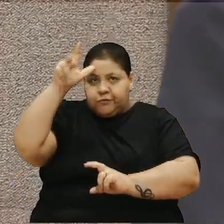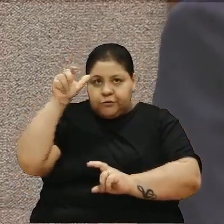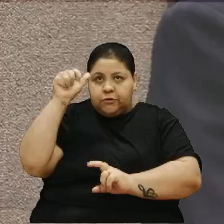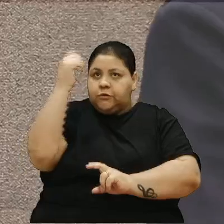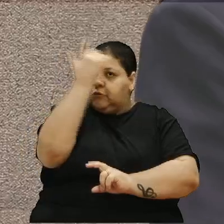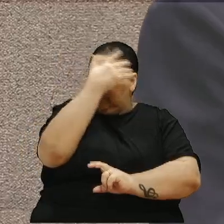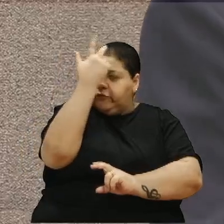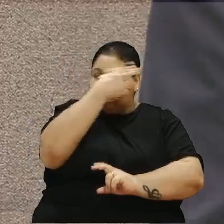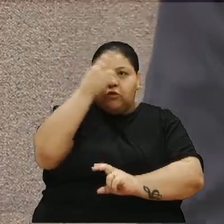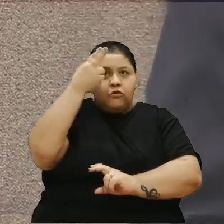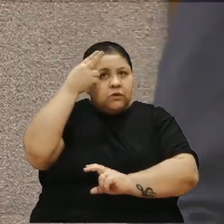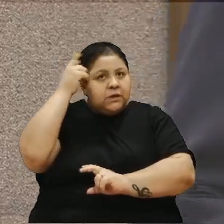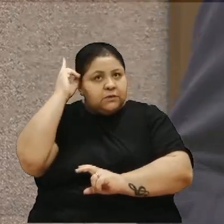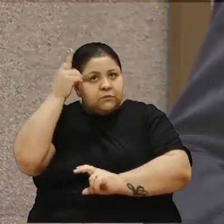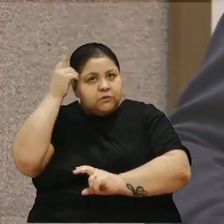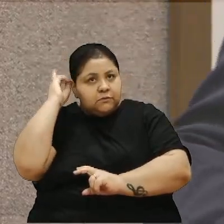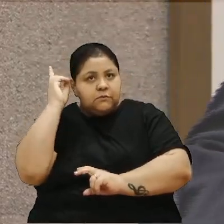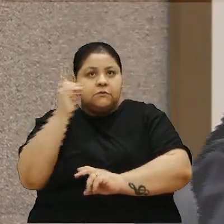e ao Néspolo,